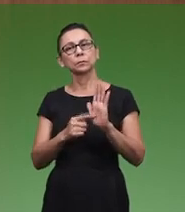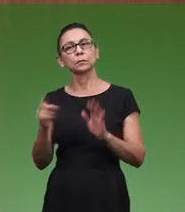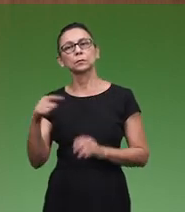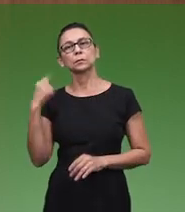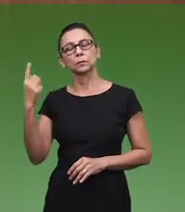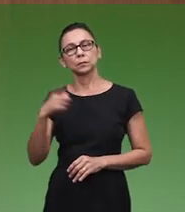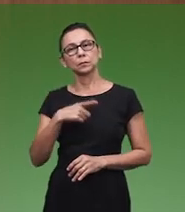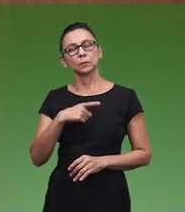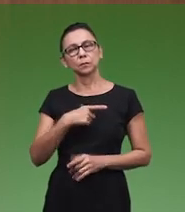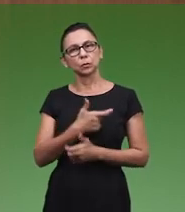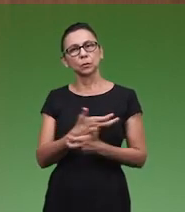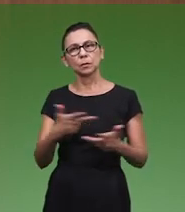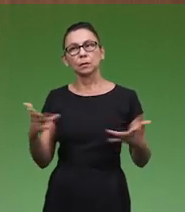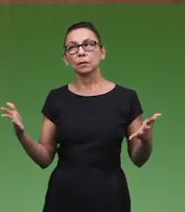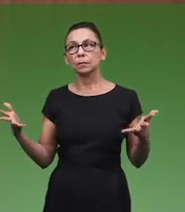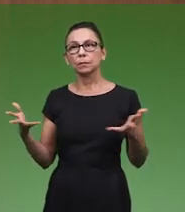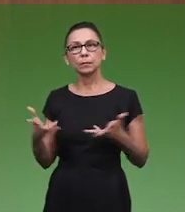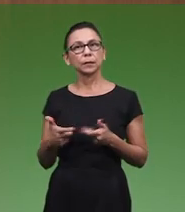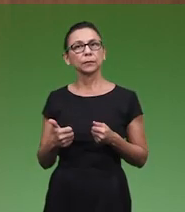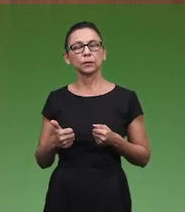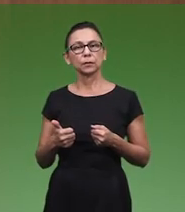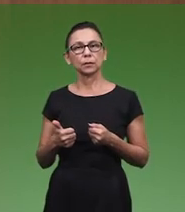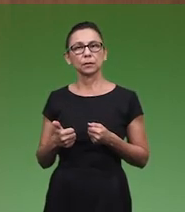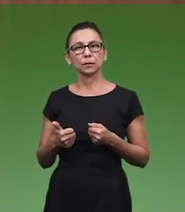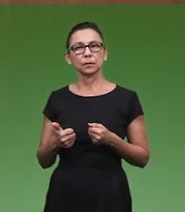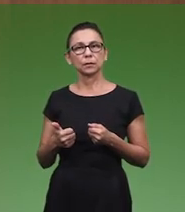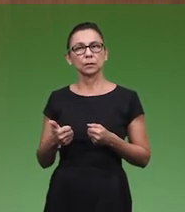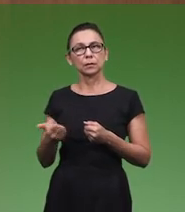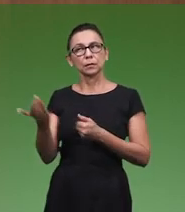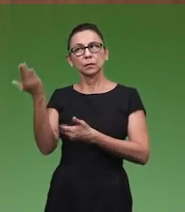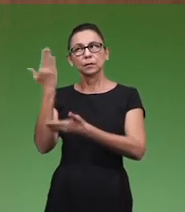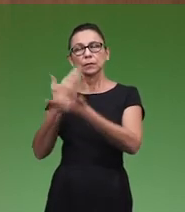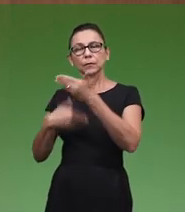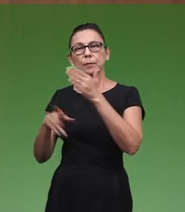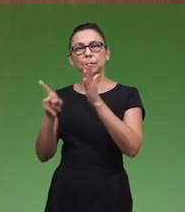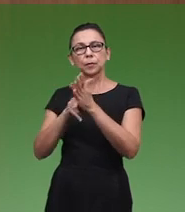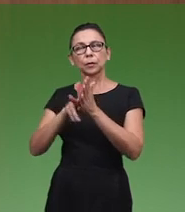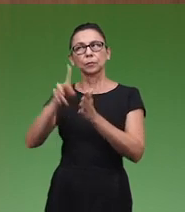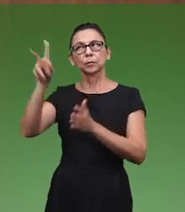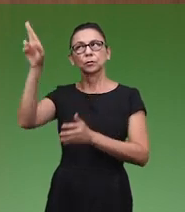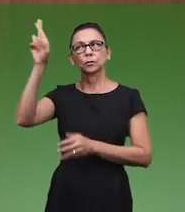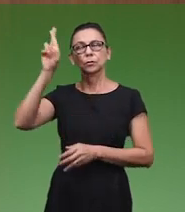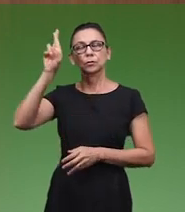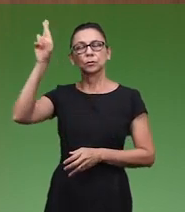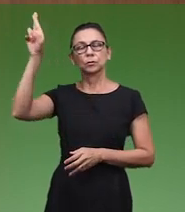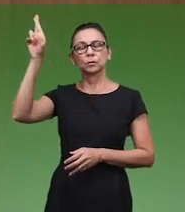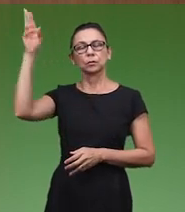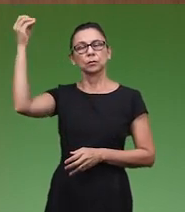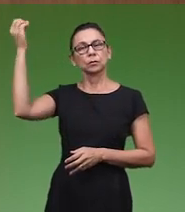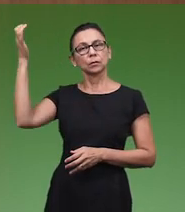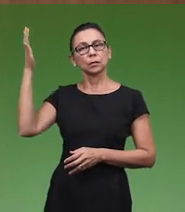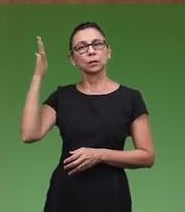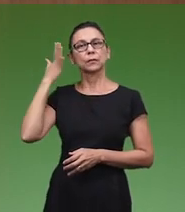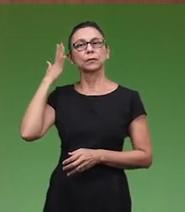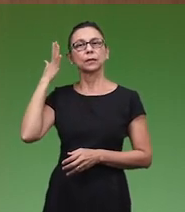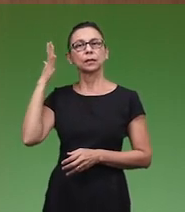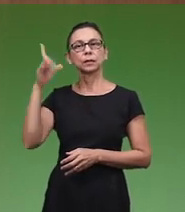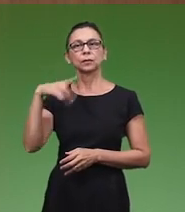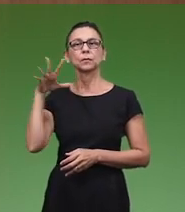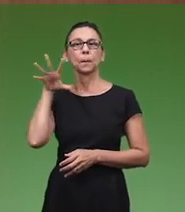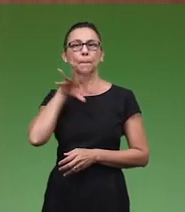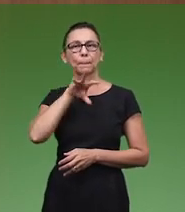grandes, maravilhosas, que vêm da parte de Deus para nos revelar e para nos dar